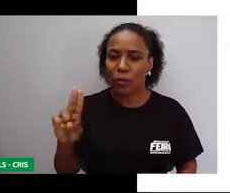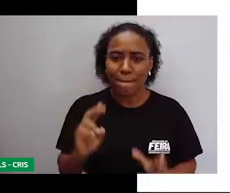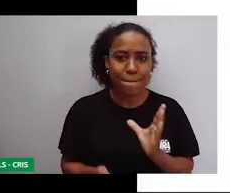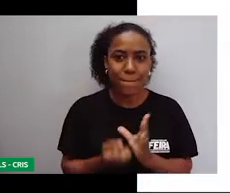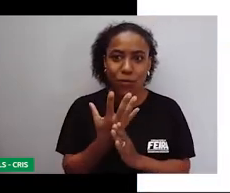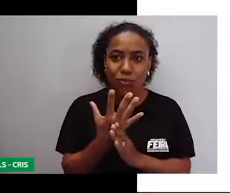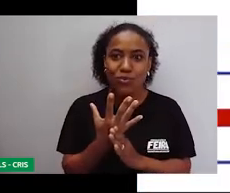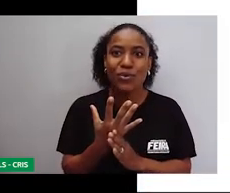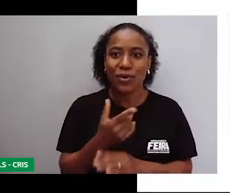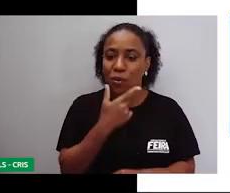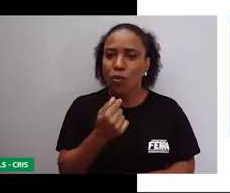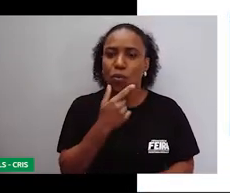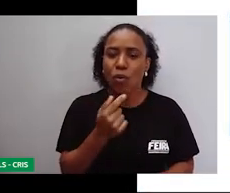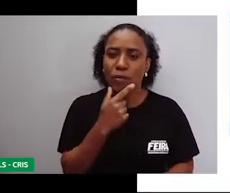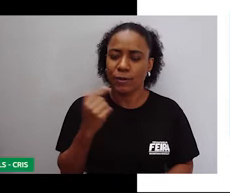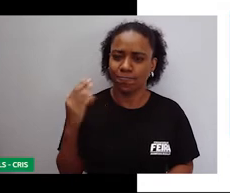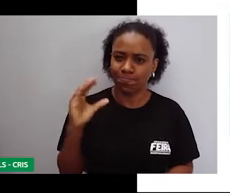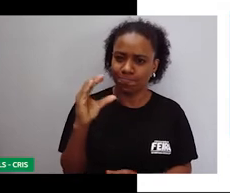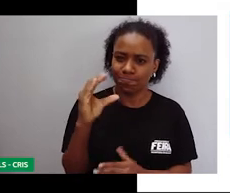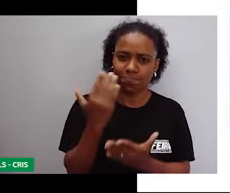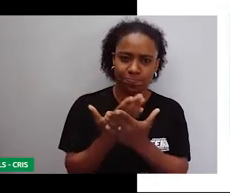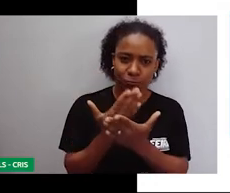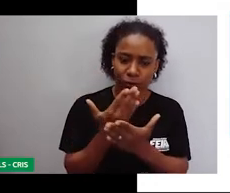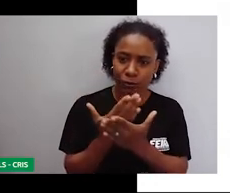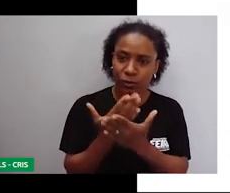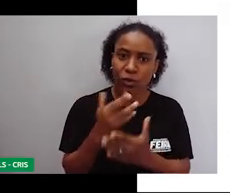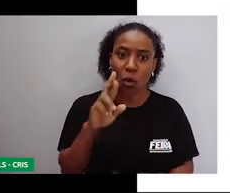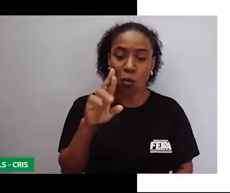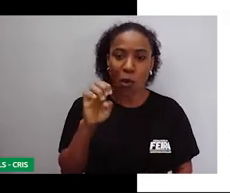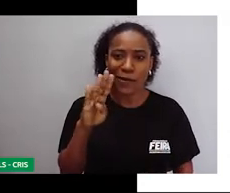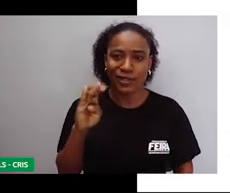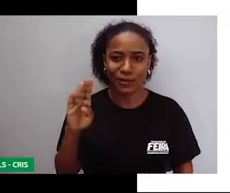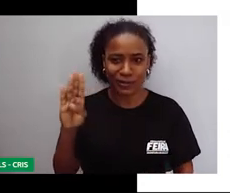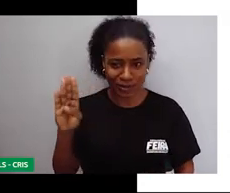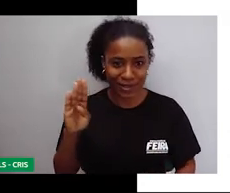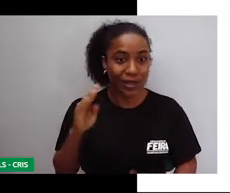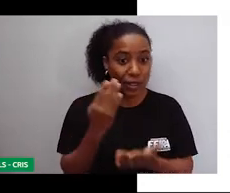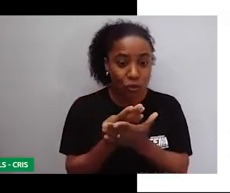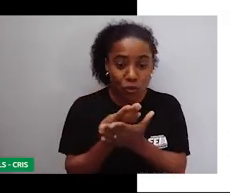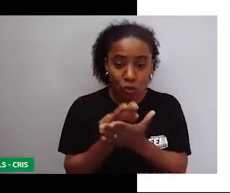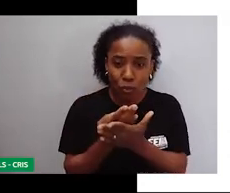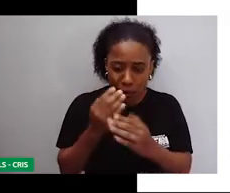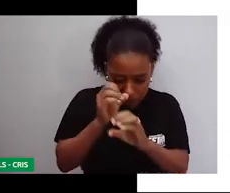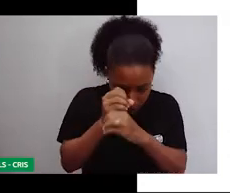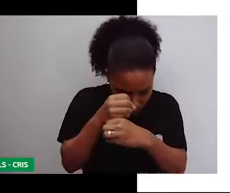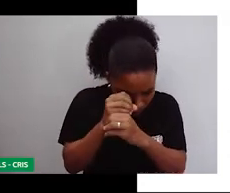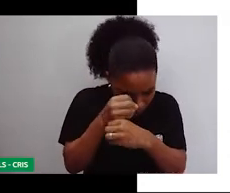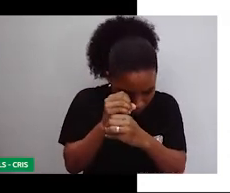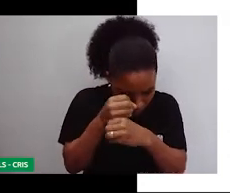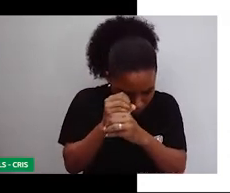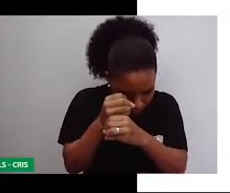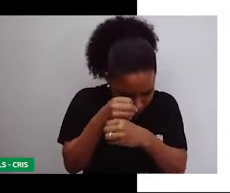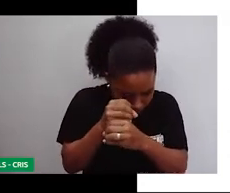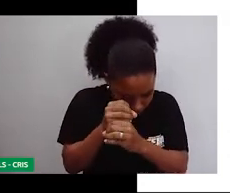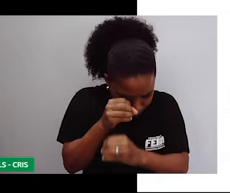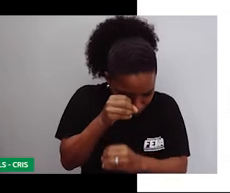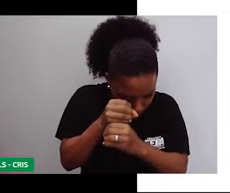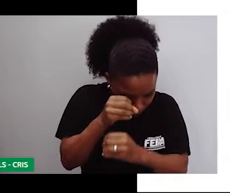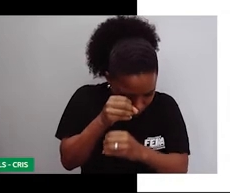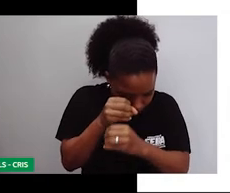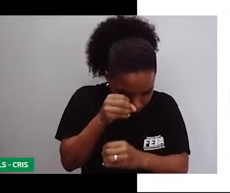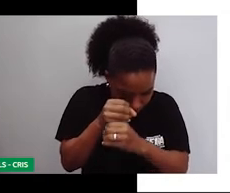cientista inglês chamado Robert Hooke. Através de um microscópio, ele estava observando cortes